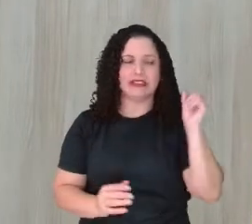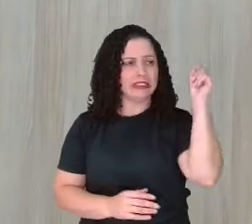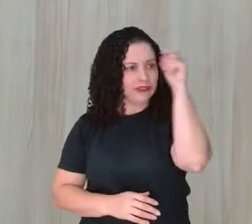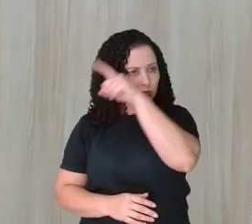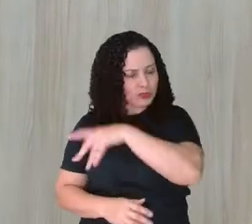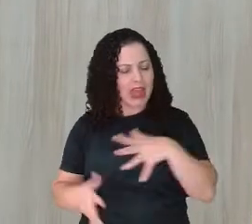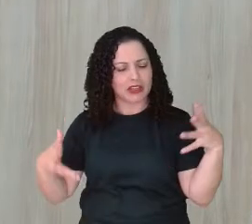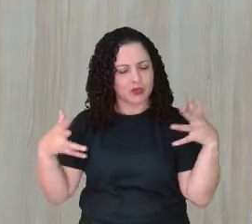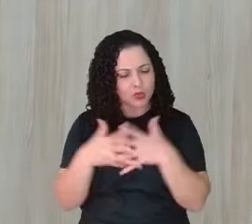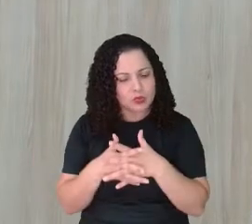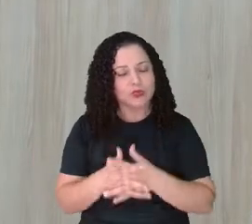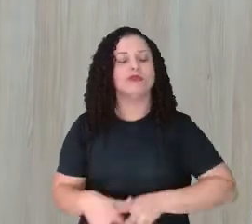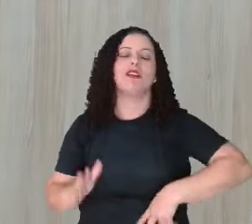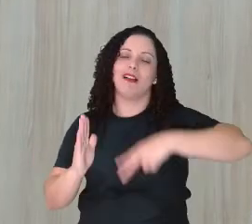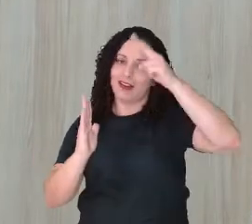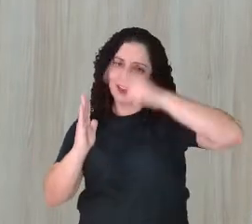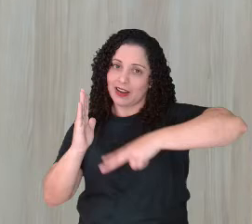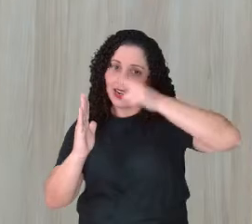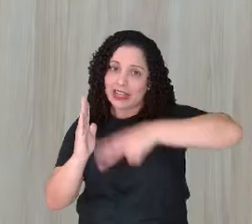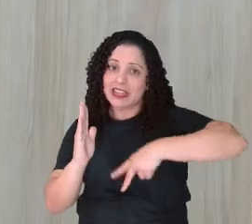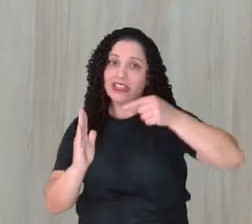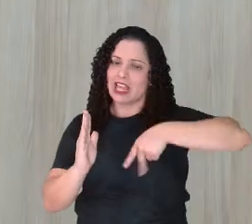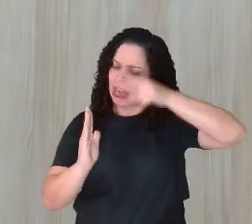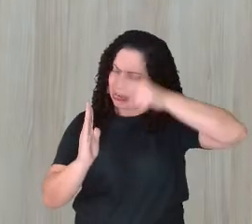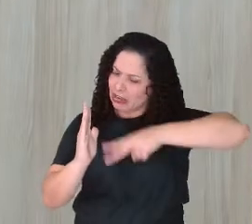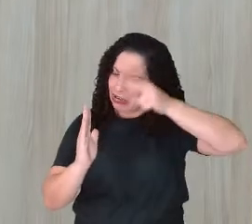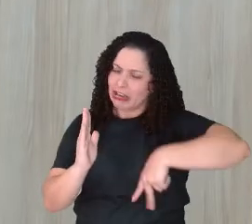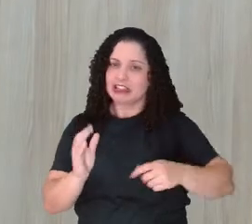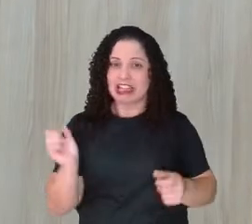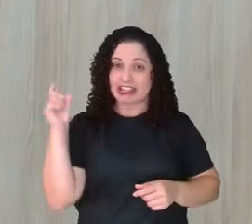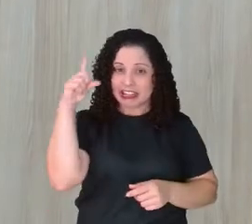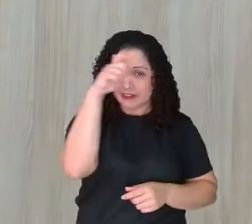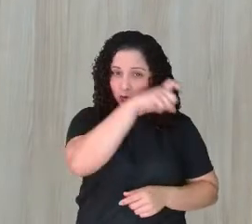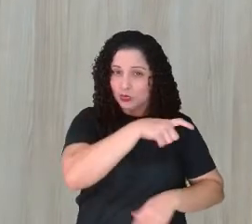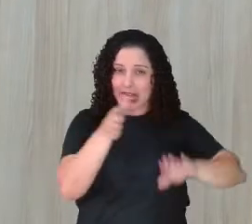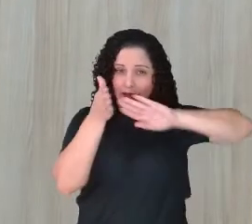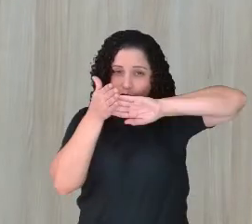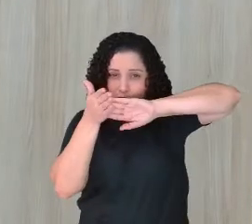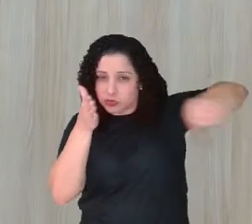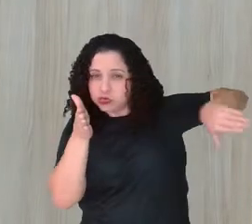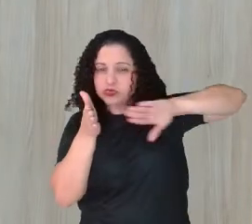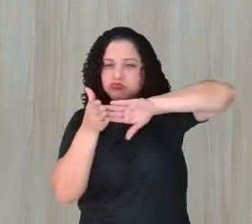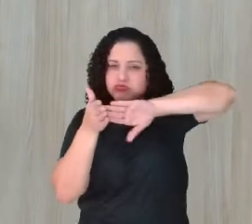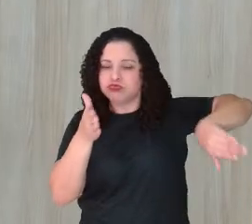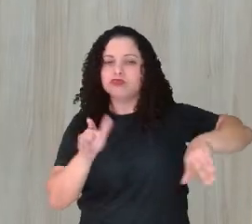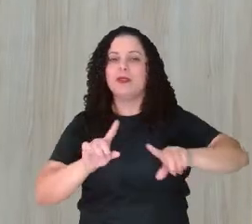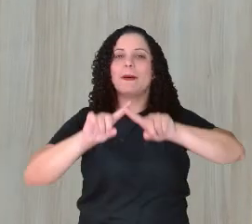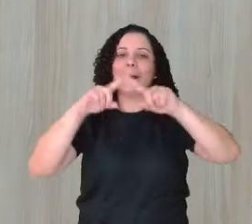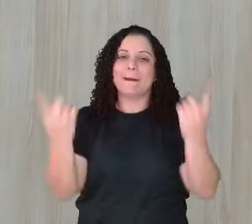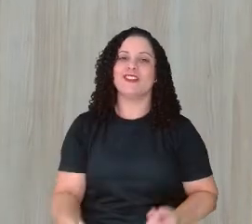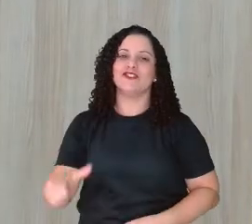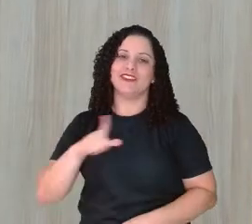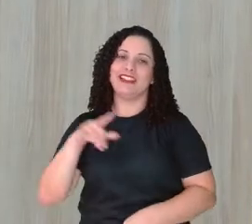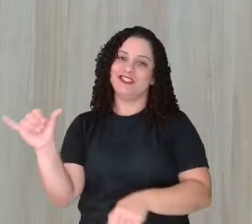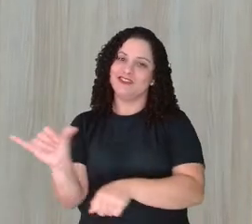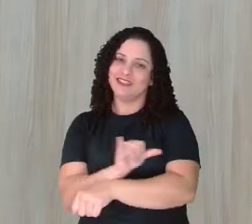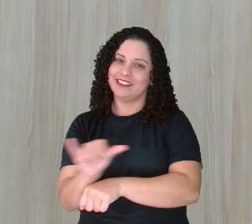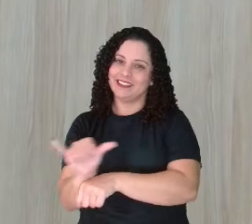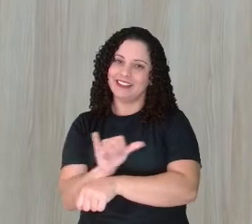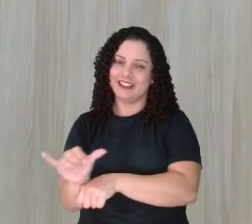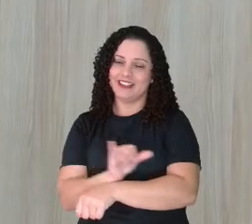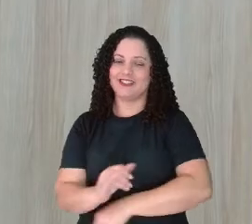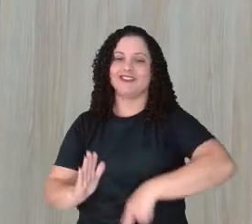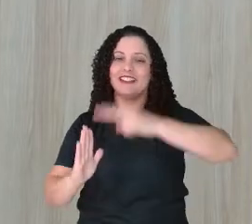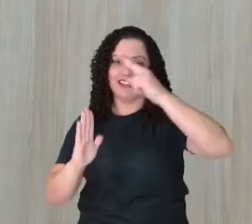Quanto mais você lê, você vai tirando essa dificuldade. Mas a gente tem algumas estratégias de leitura